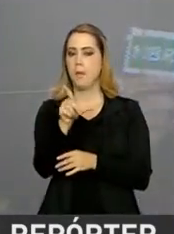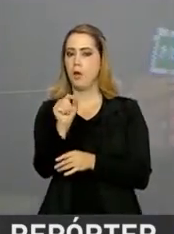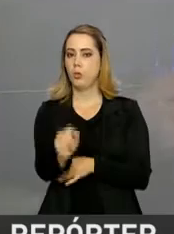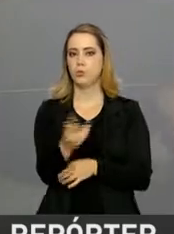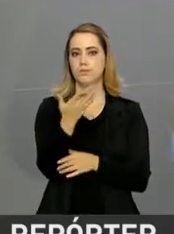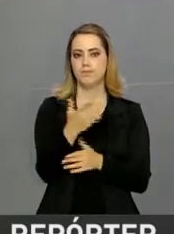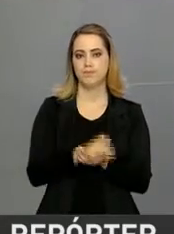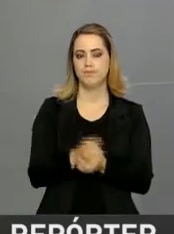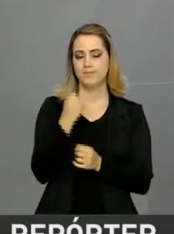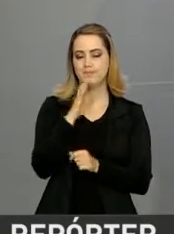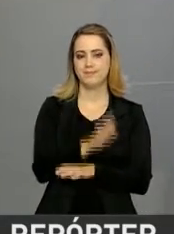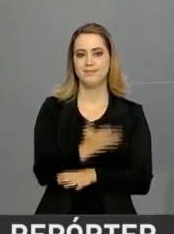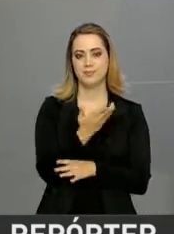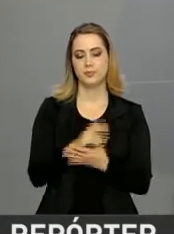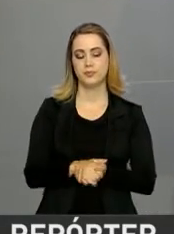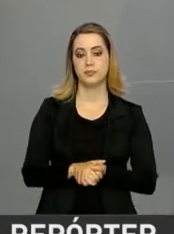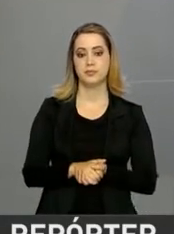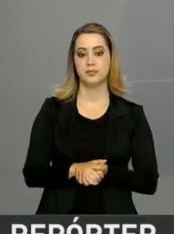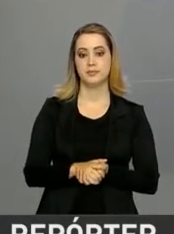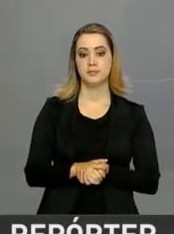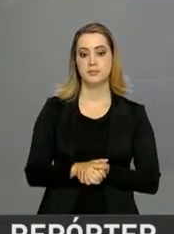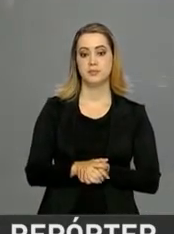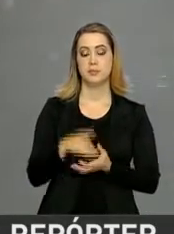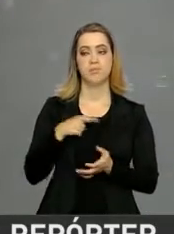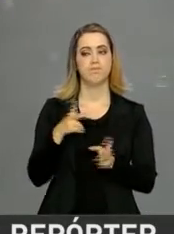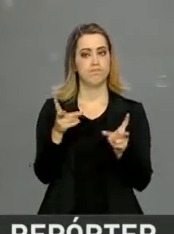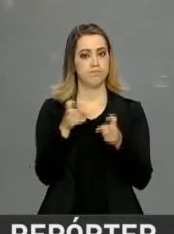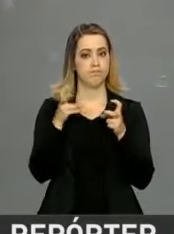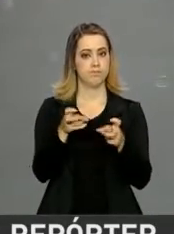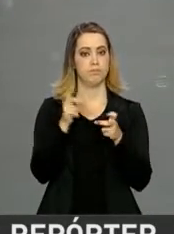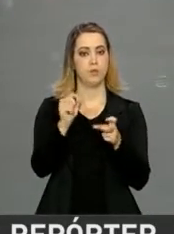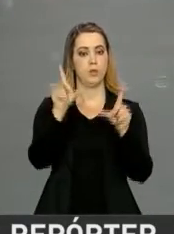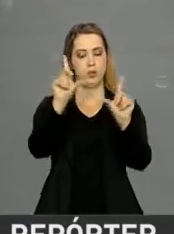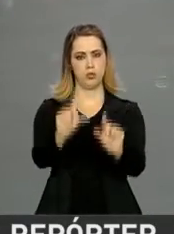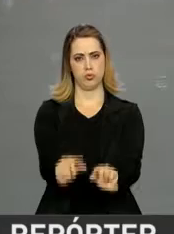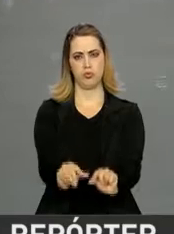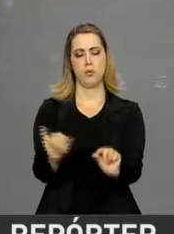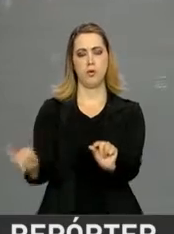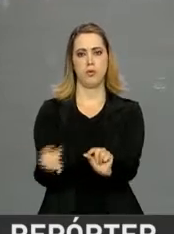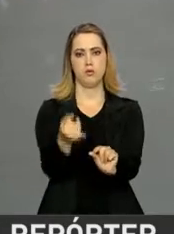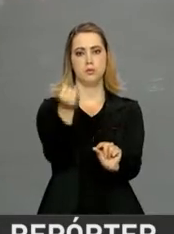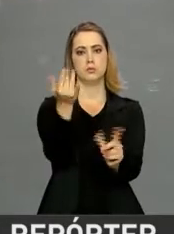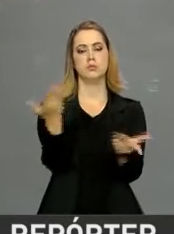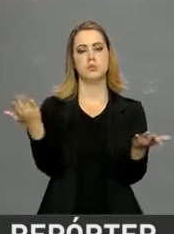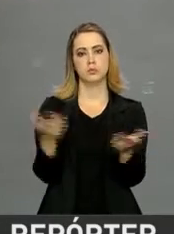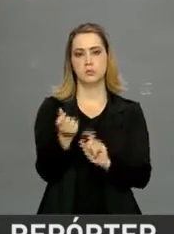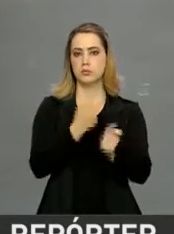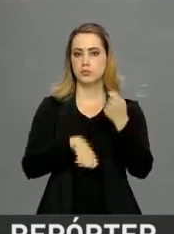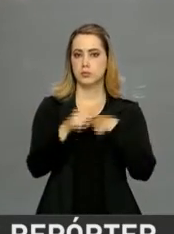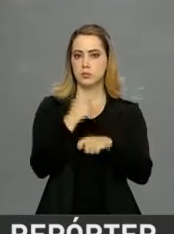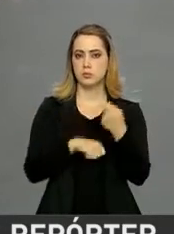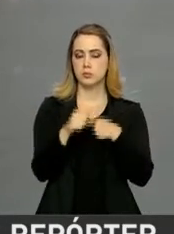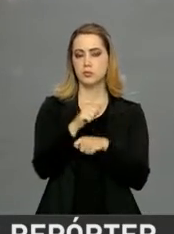Lassalve. Boa tarde, Paulo. Boa tarde, Zé Luiz. A expectativa é de redução da taxa básica de juros da economia,